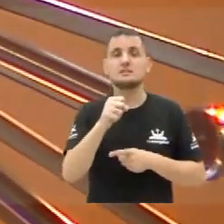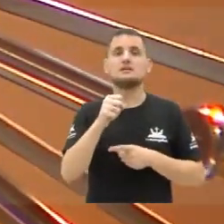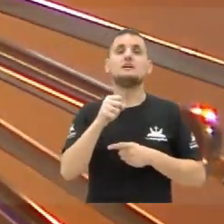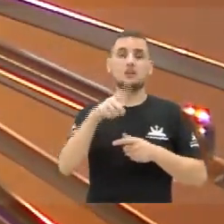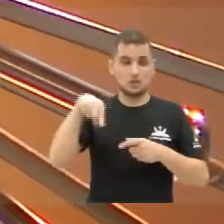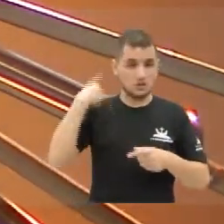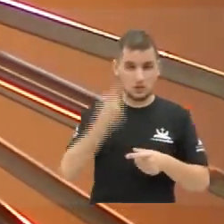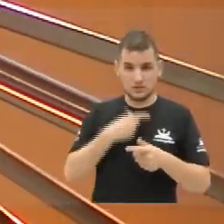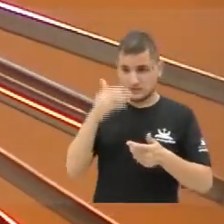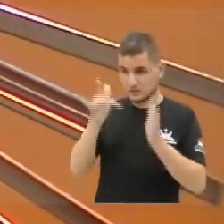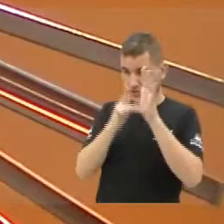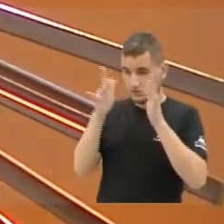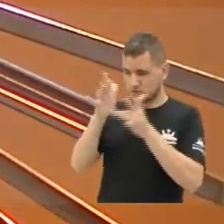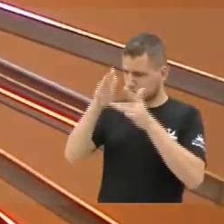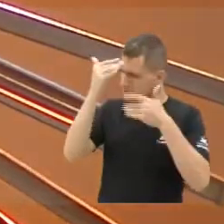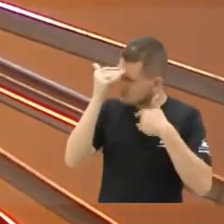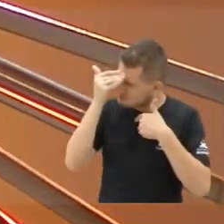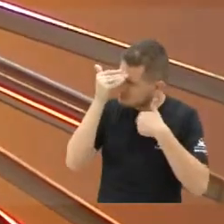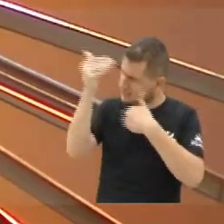Obrigado, Jesus.